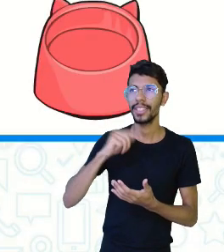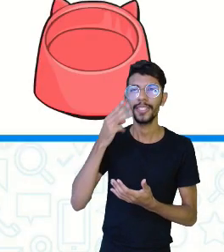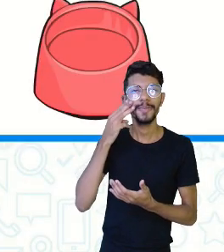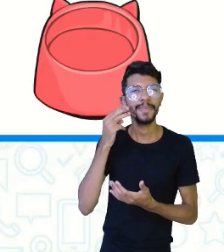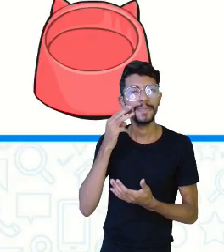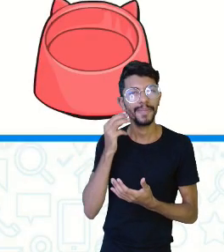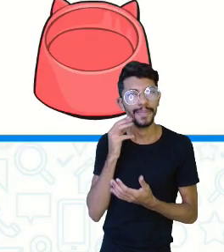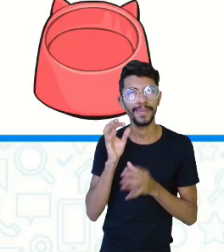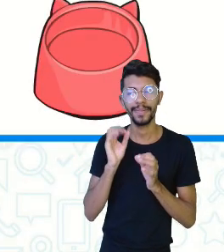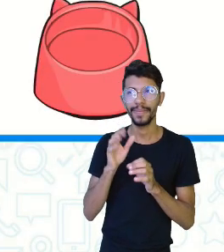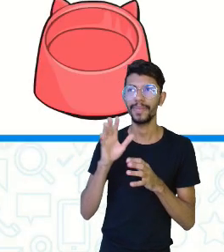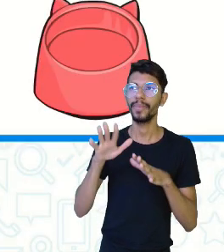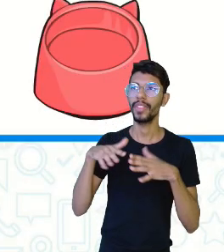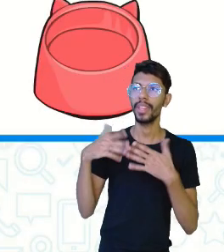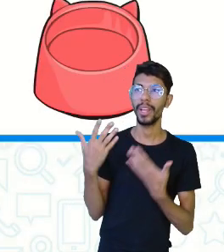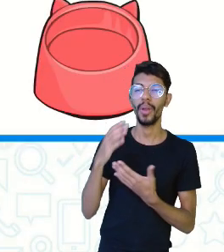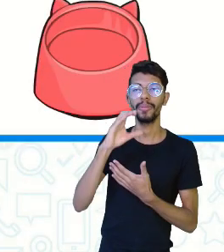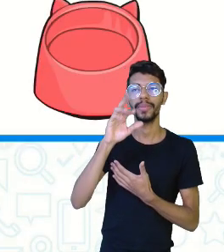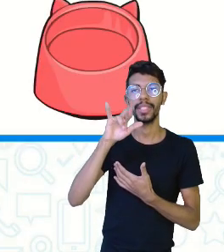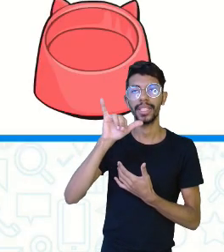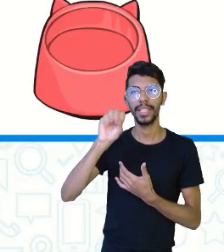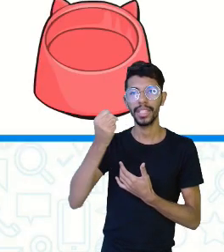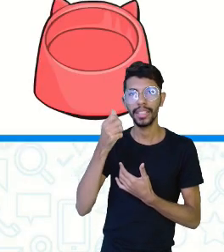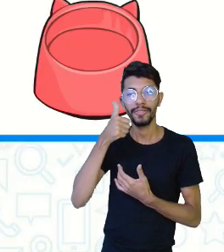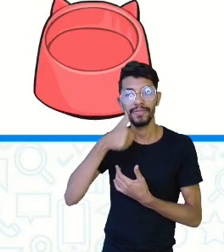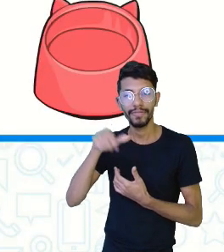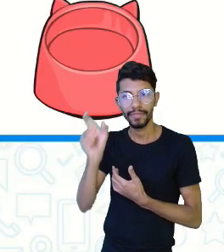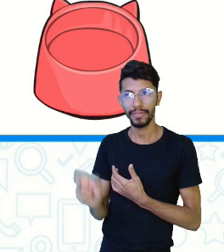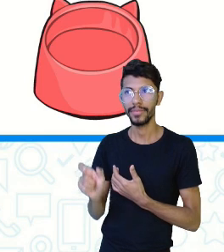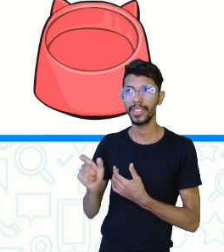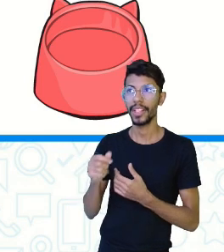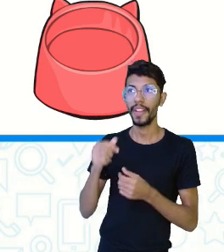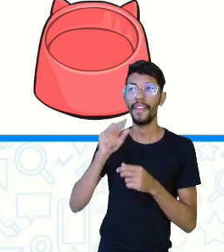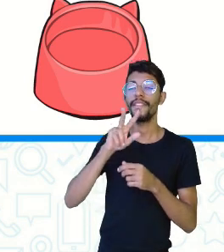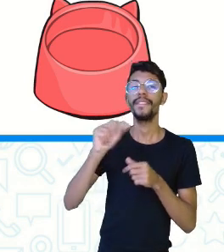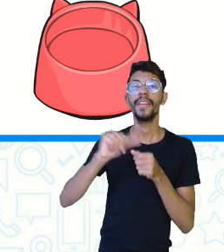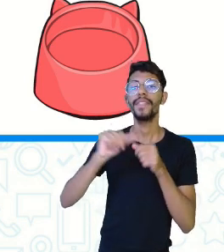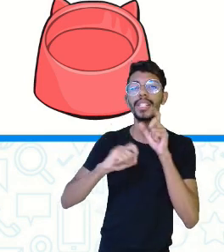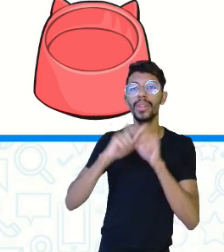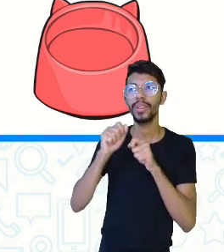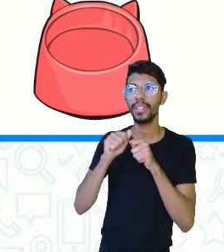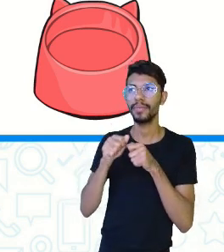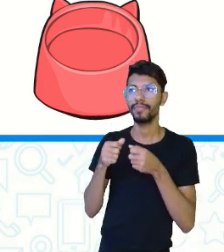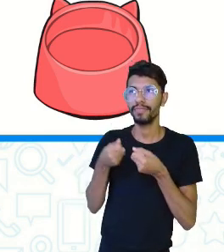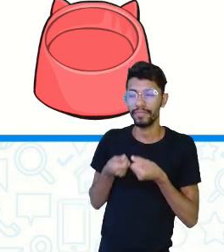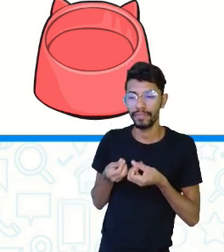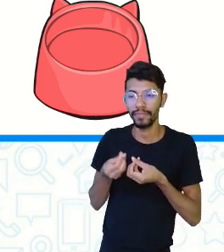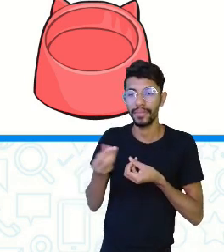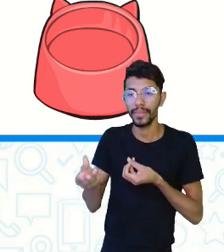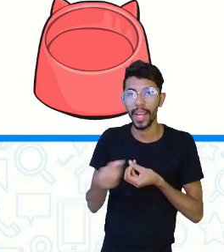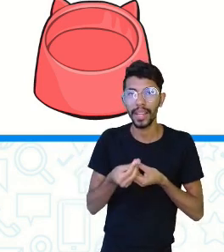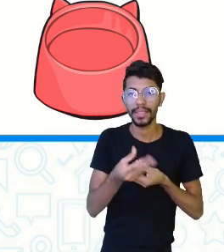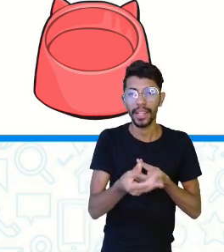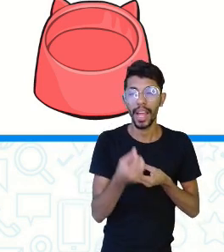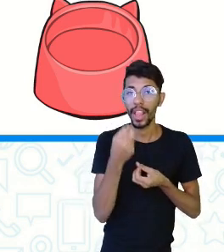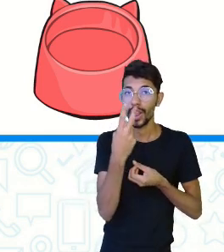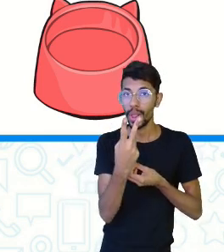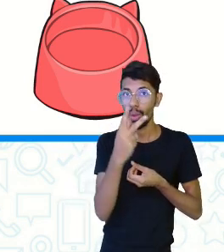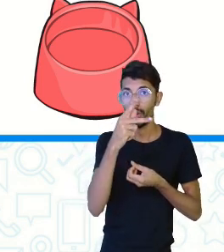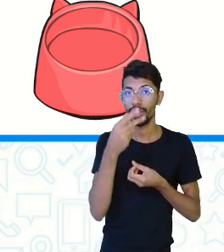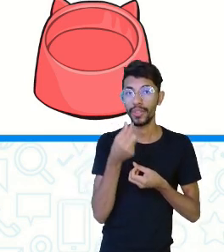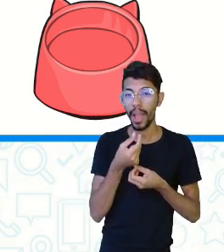E logo 3. Cris vai distribuir 2 biscoitos para